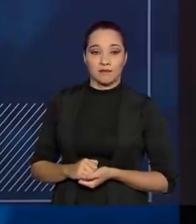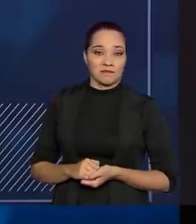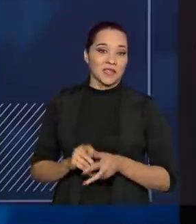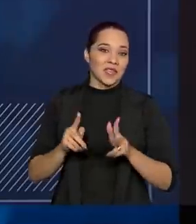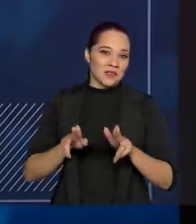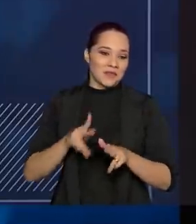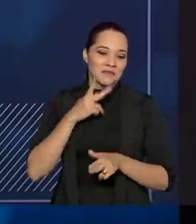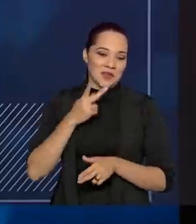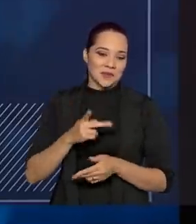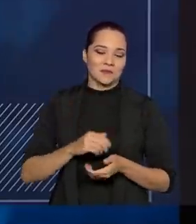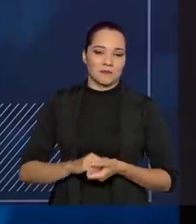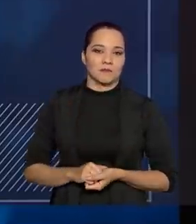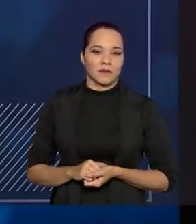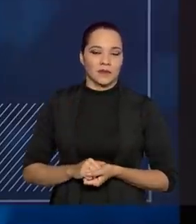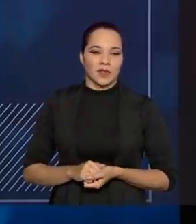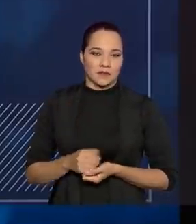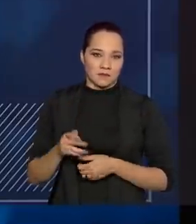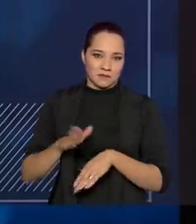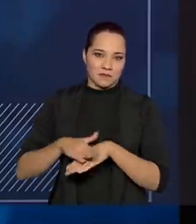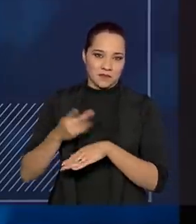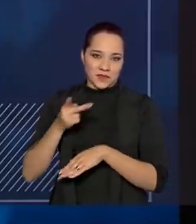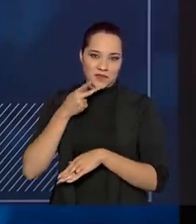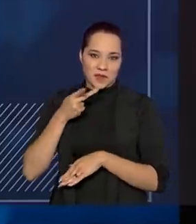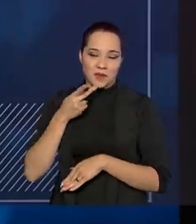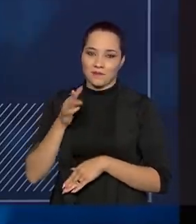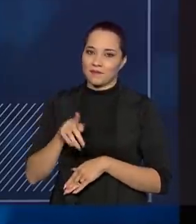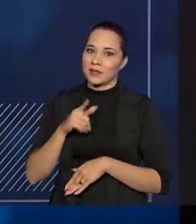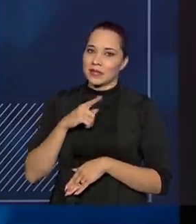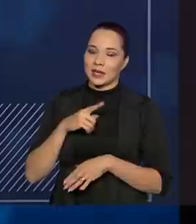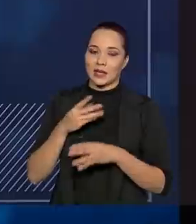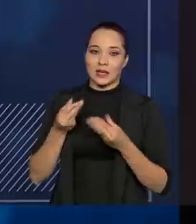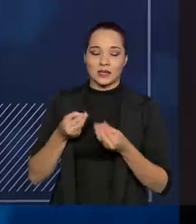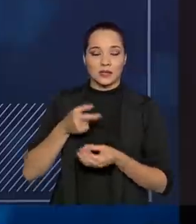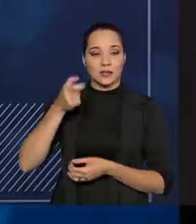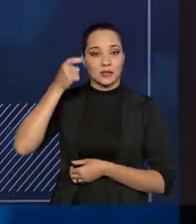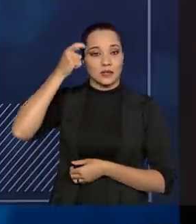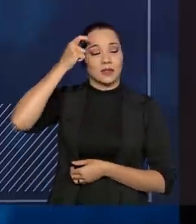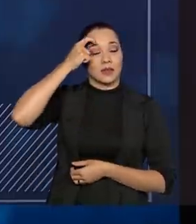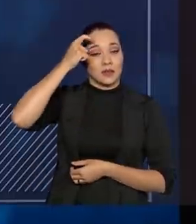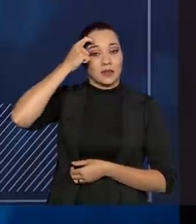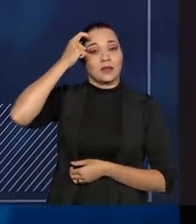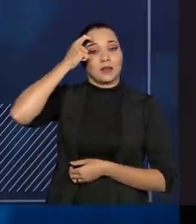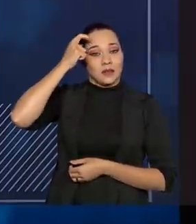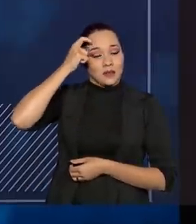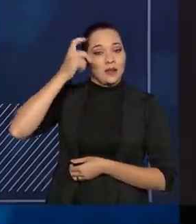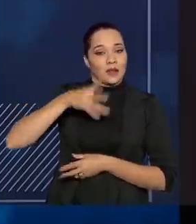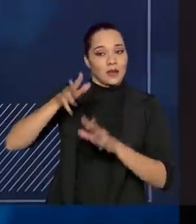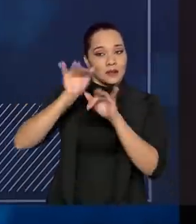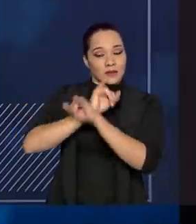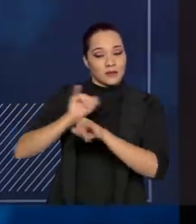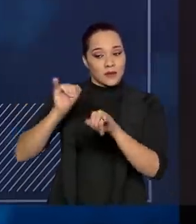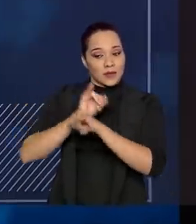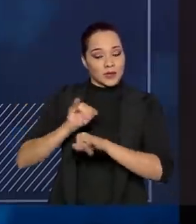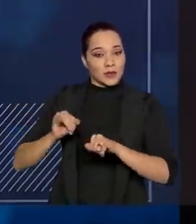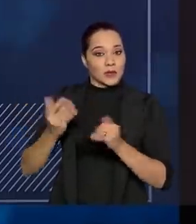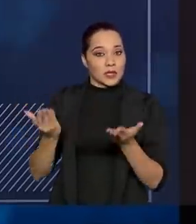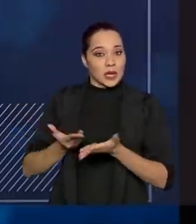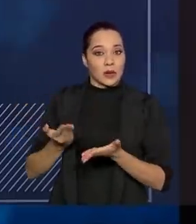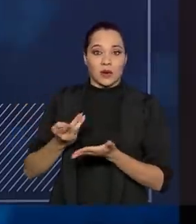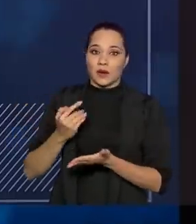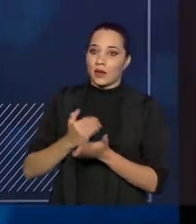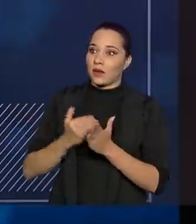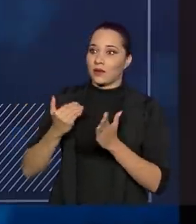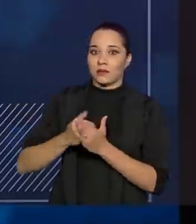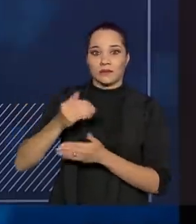foi dito, né, por você, realmente existe essa consciência que os dados agora passaram a ser o